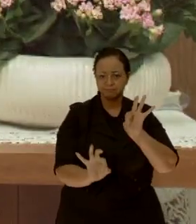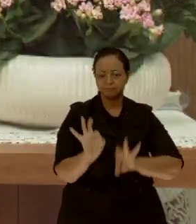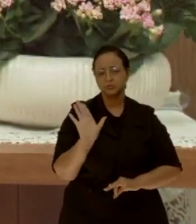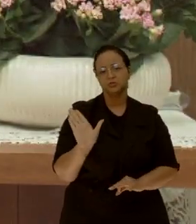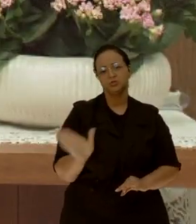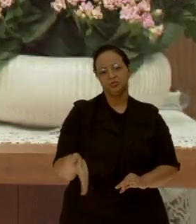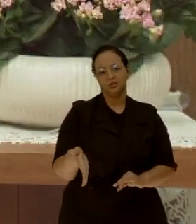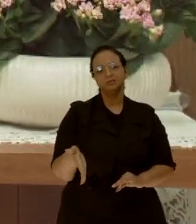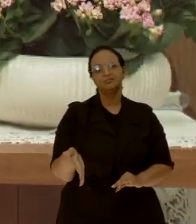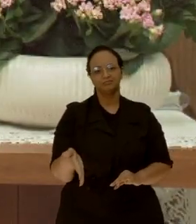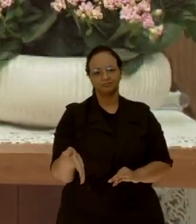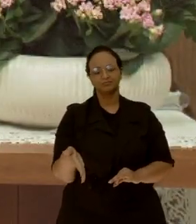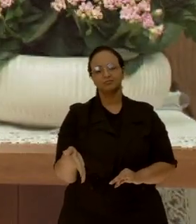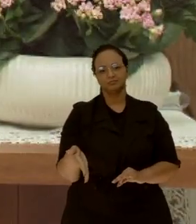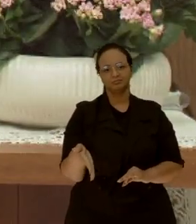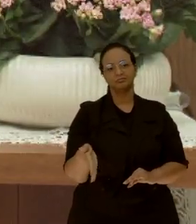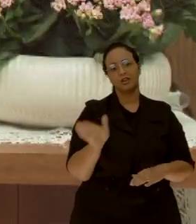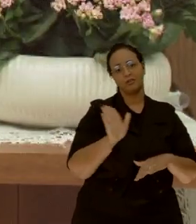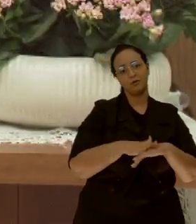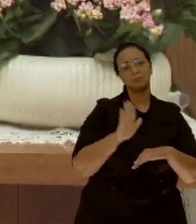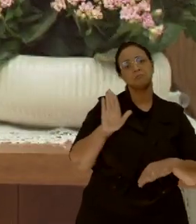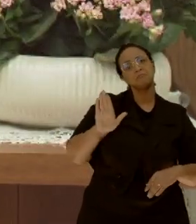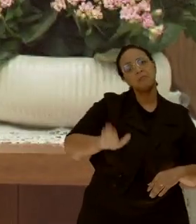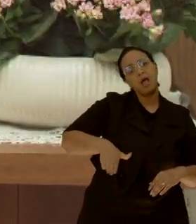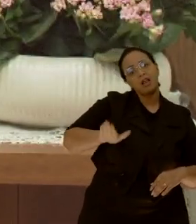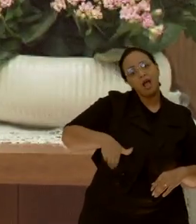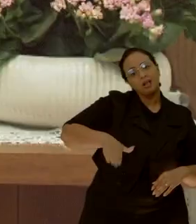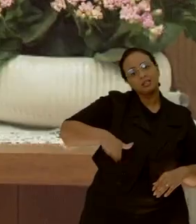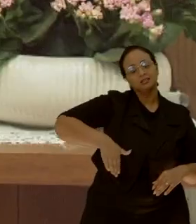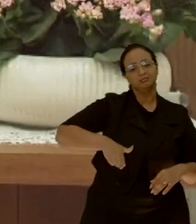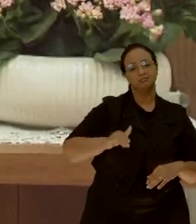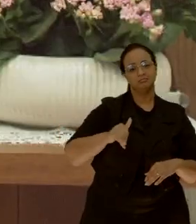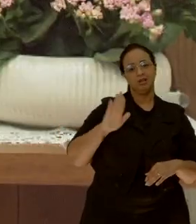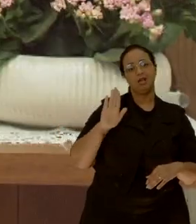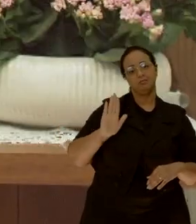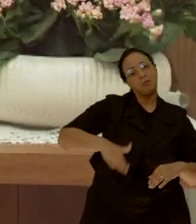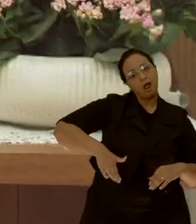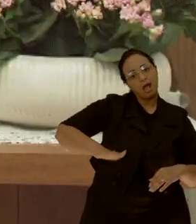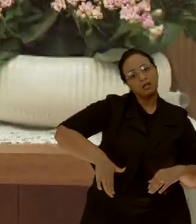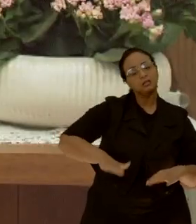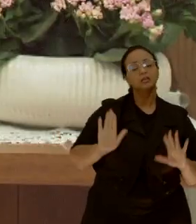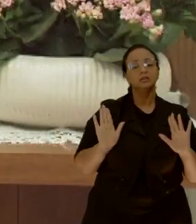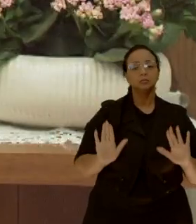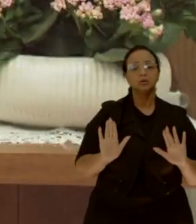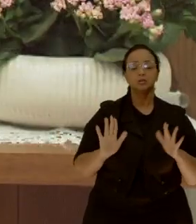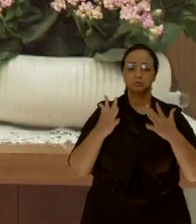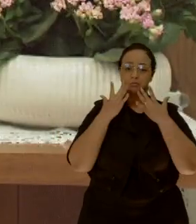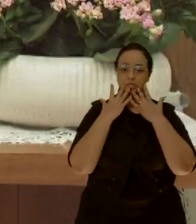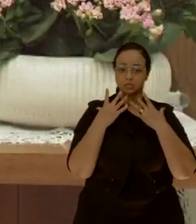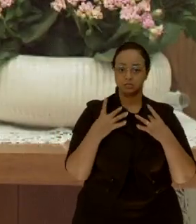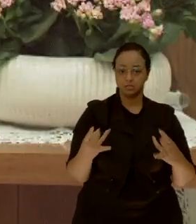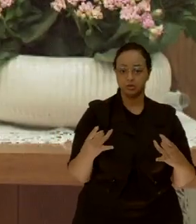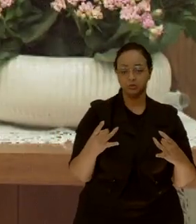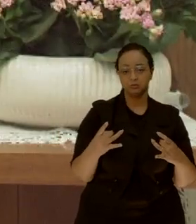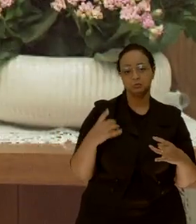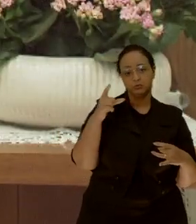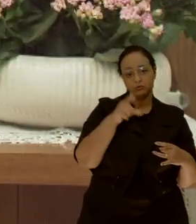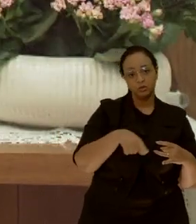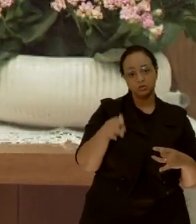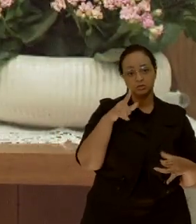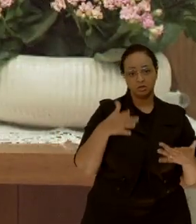Então a energia vai ficar mais barata ainda para nós. Então veja aqui, meus irmãos,